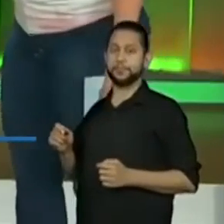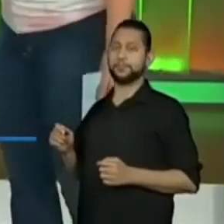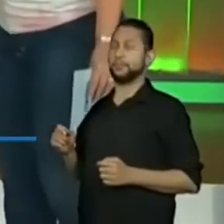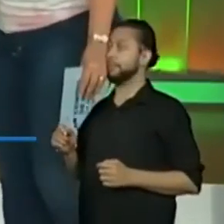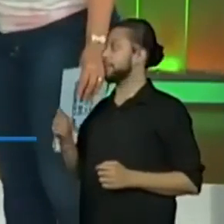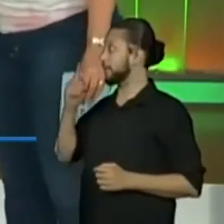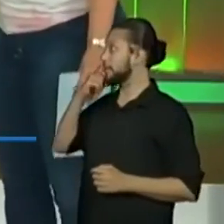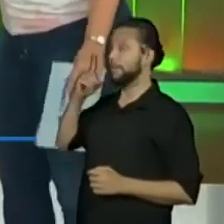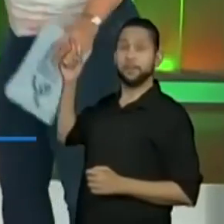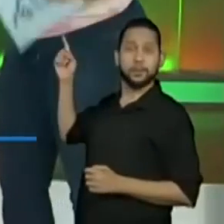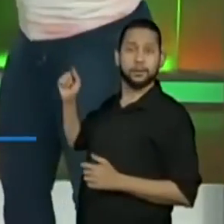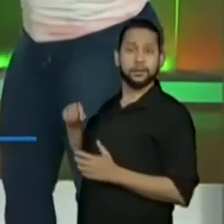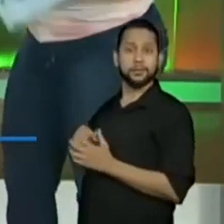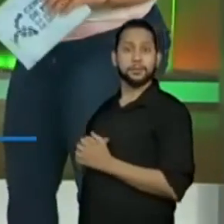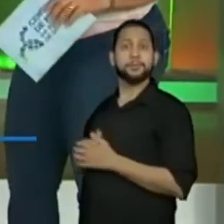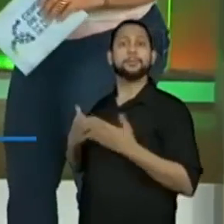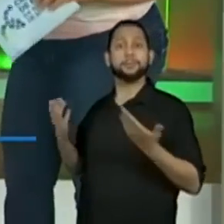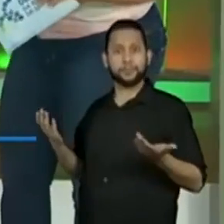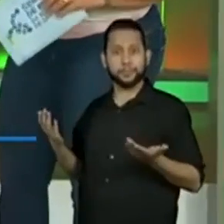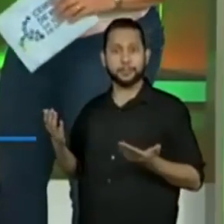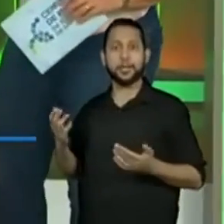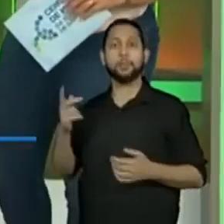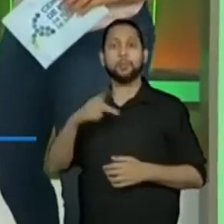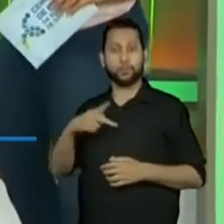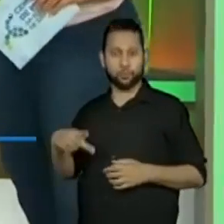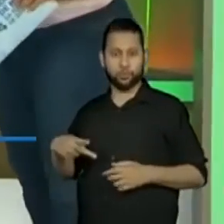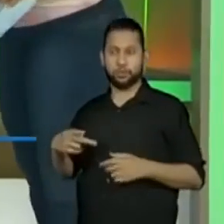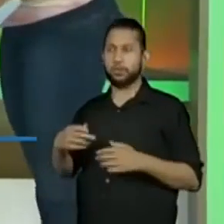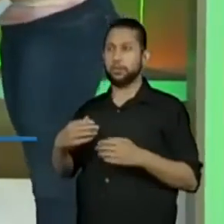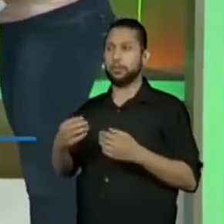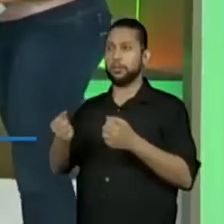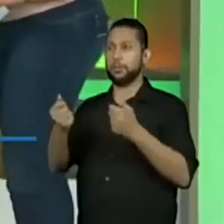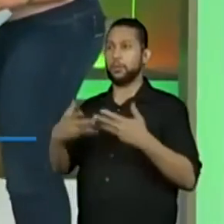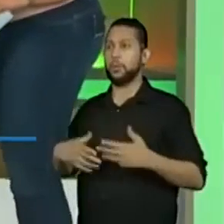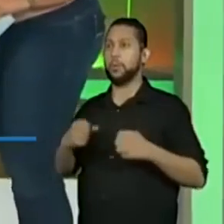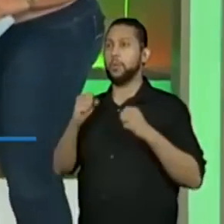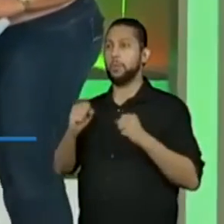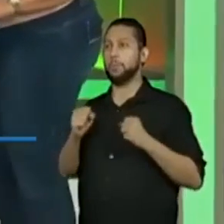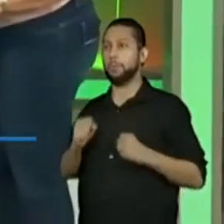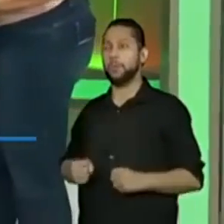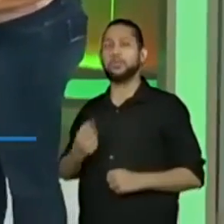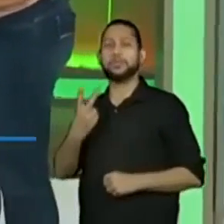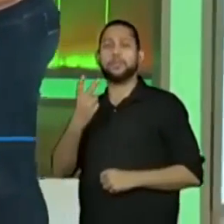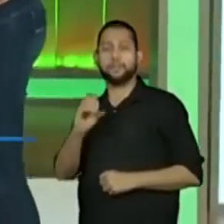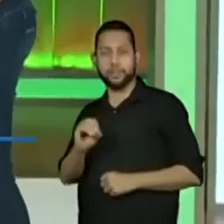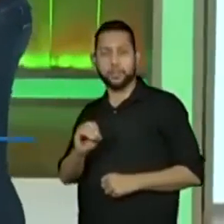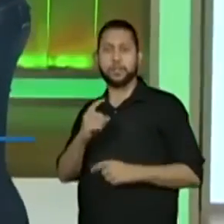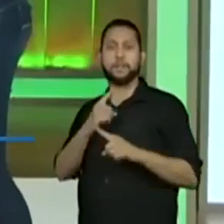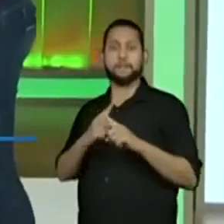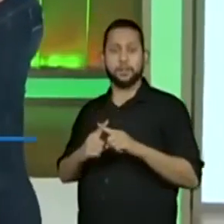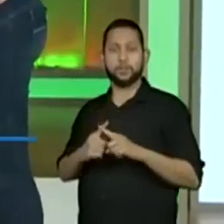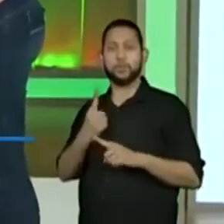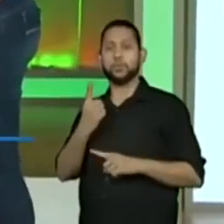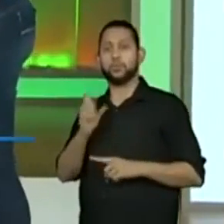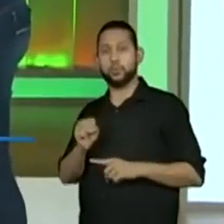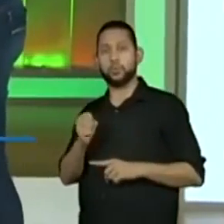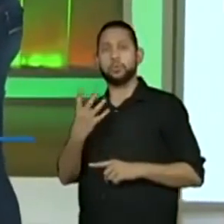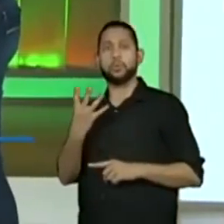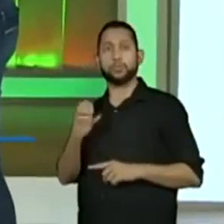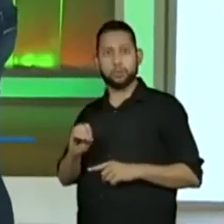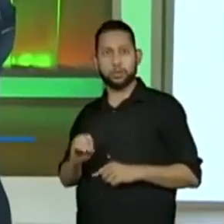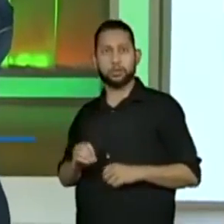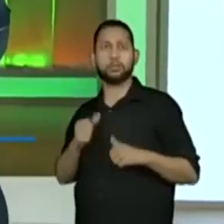e olha lá então a pro Aparecida sugerindo que a gente pode fazer 20 vezes 18:40